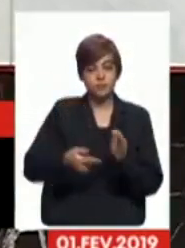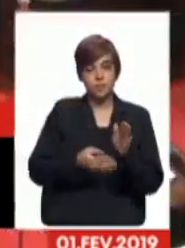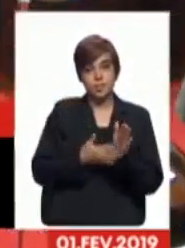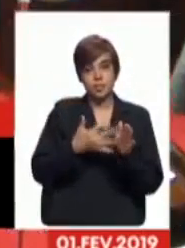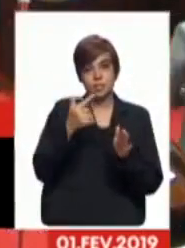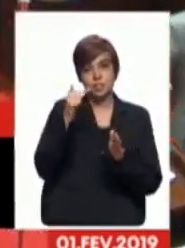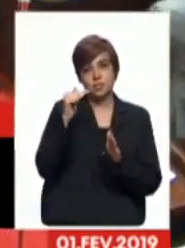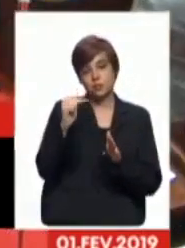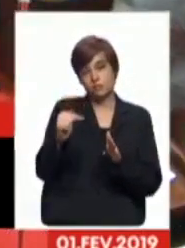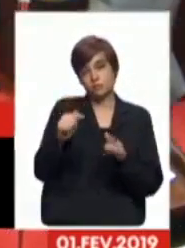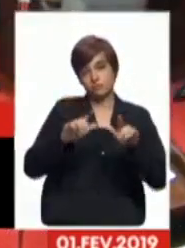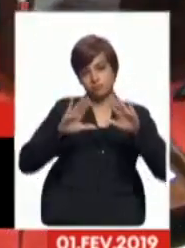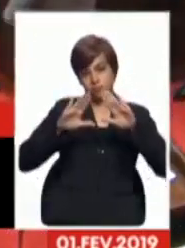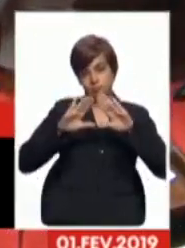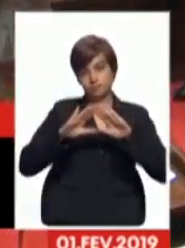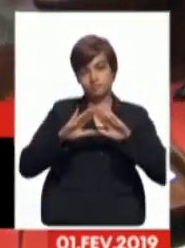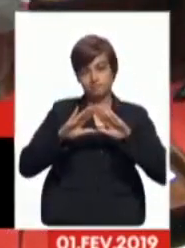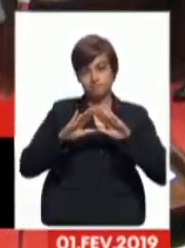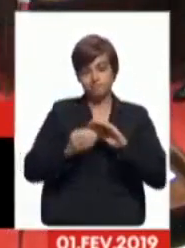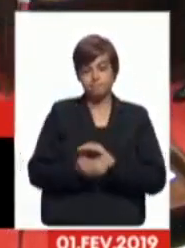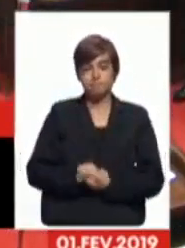mandato.